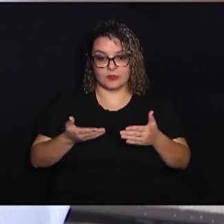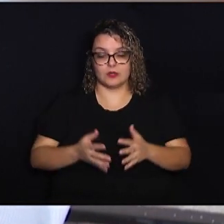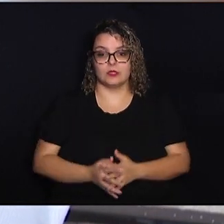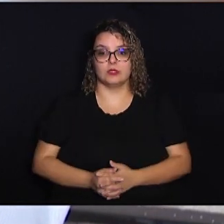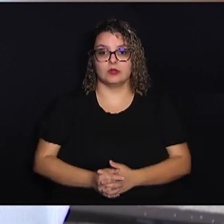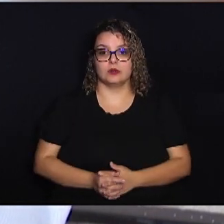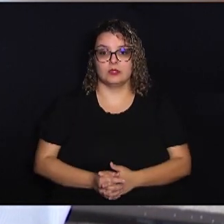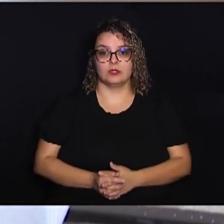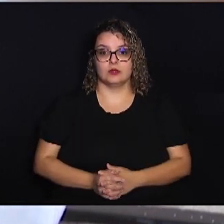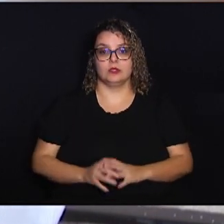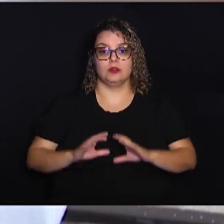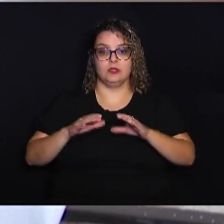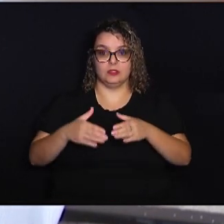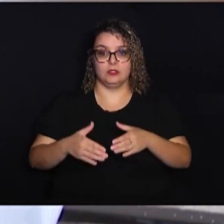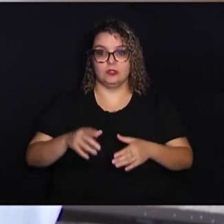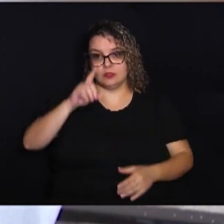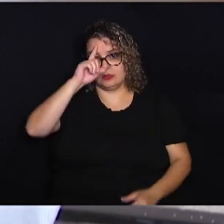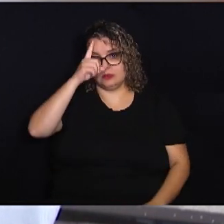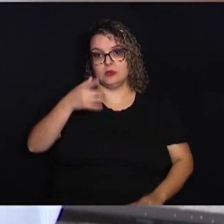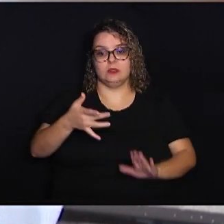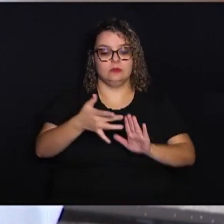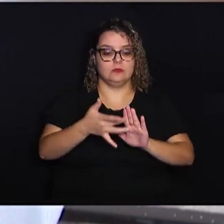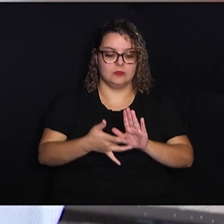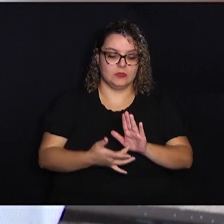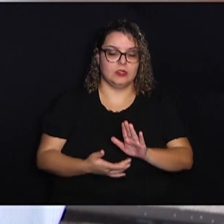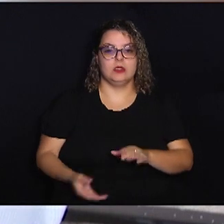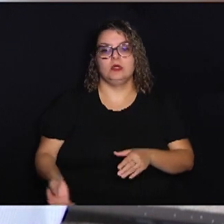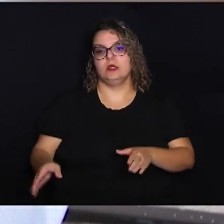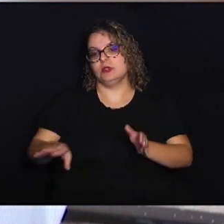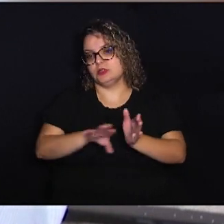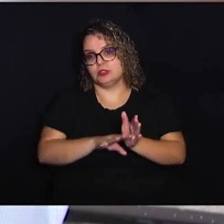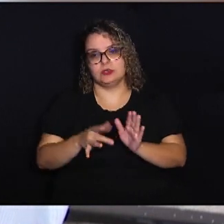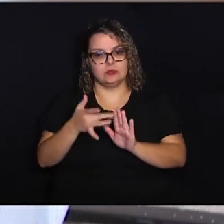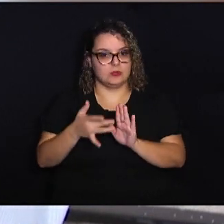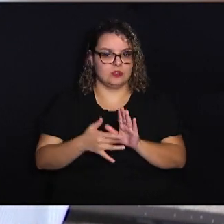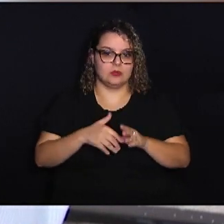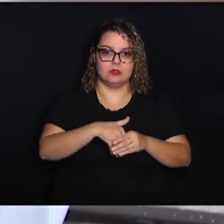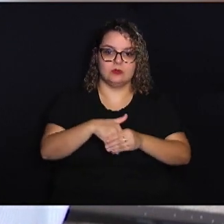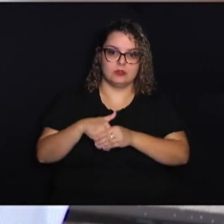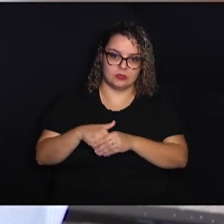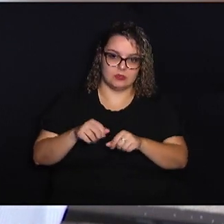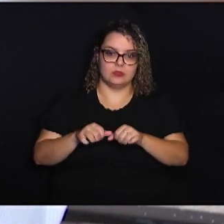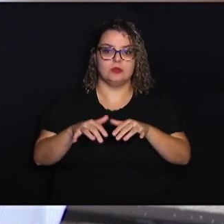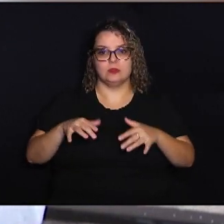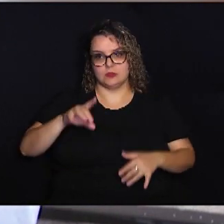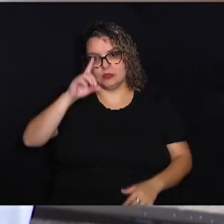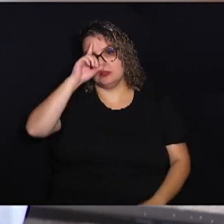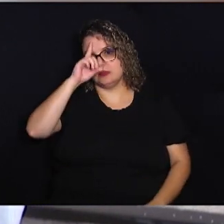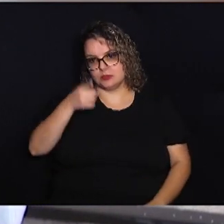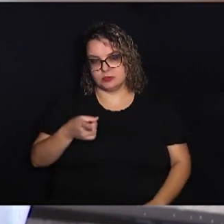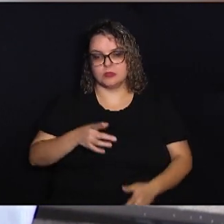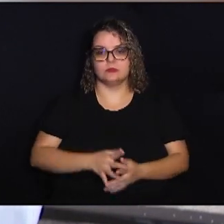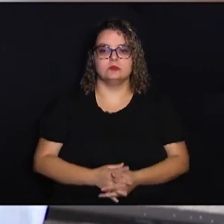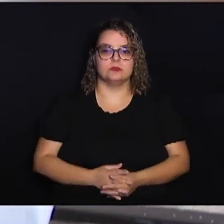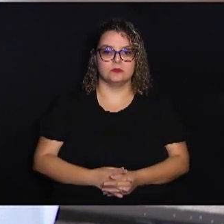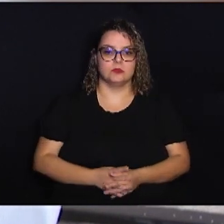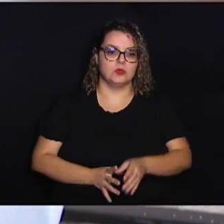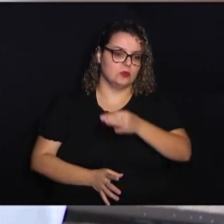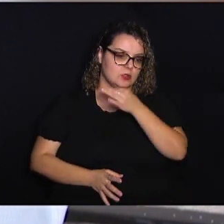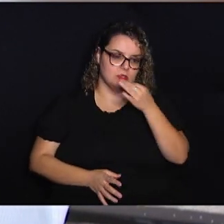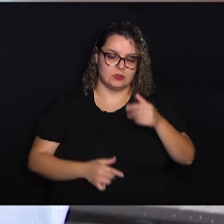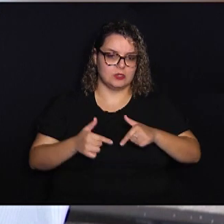aula pelos policiais militares da 2ª Companhia do 47º Batalhão de Polícia Militar do Interior. E para